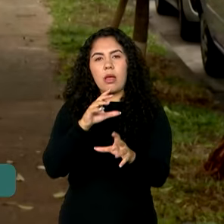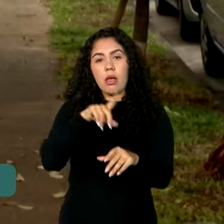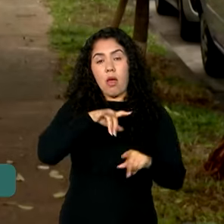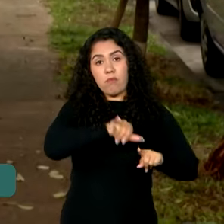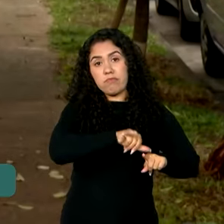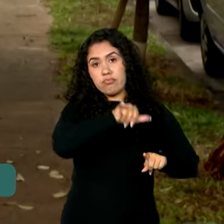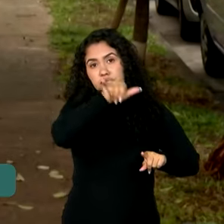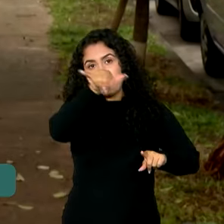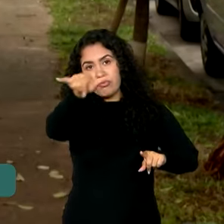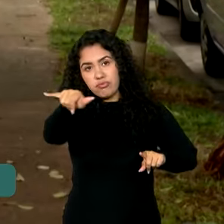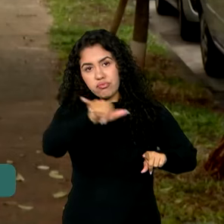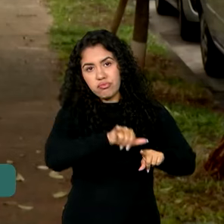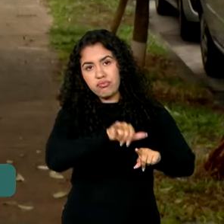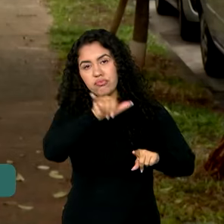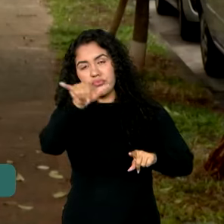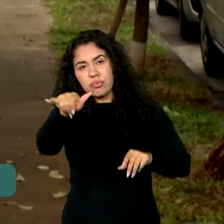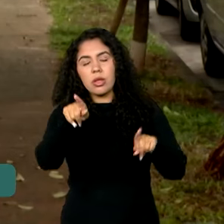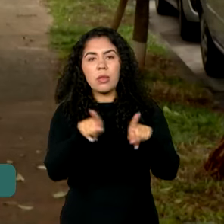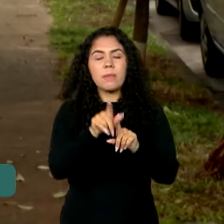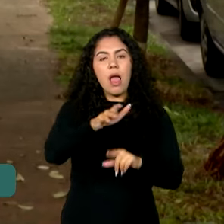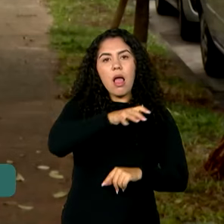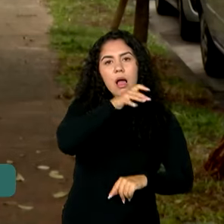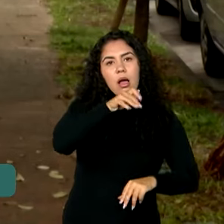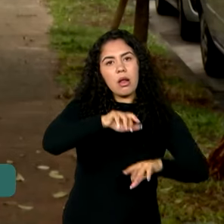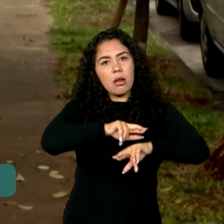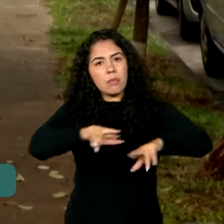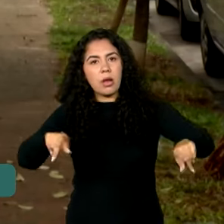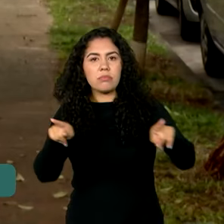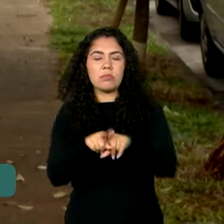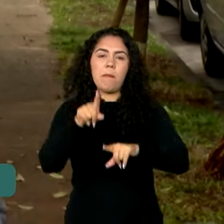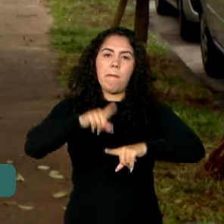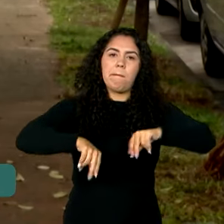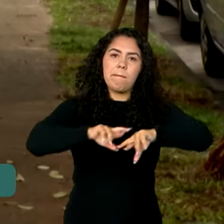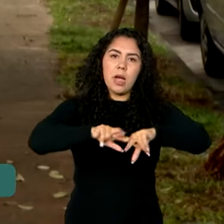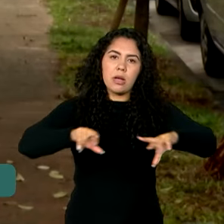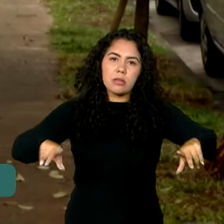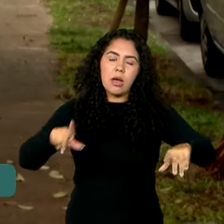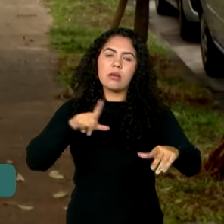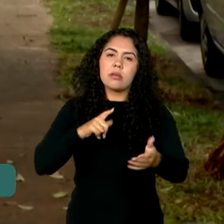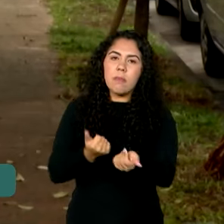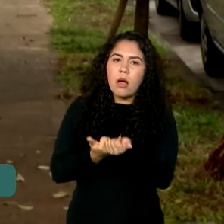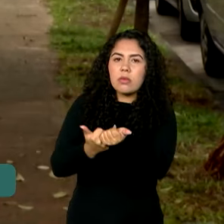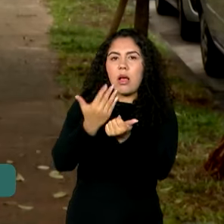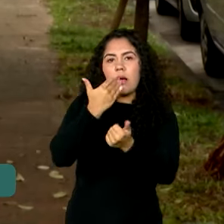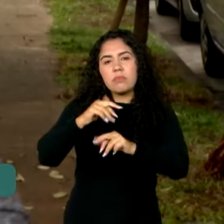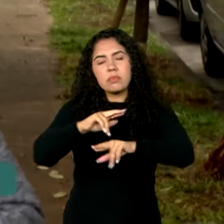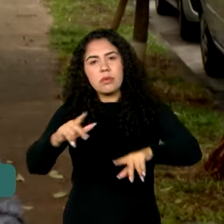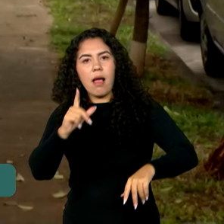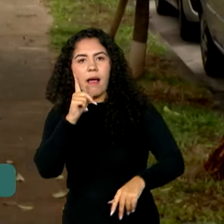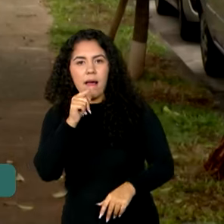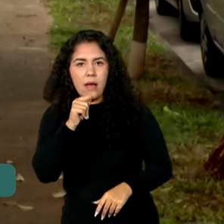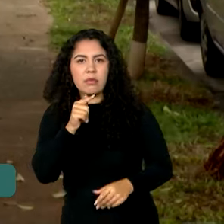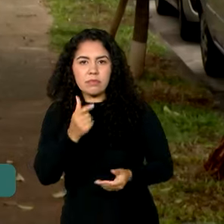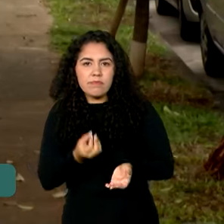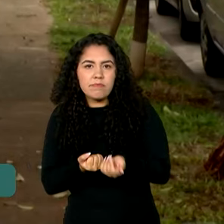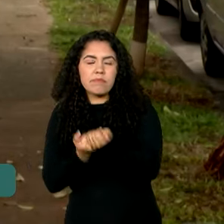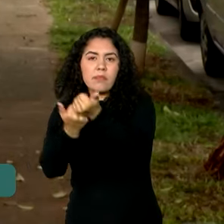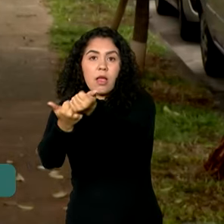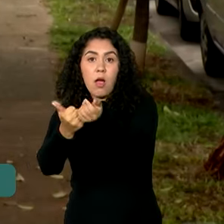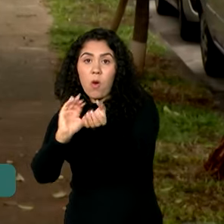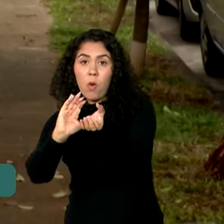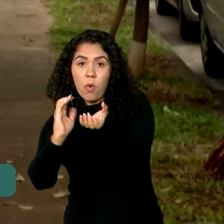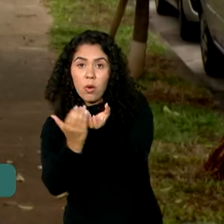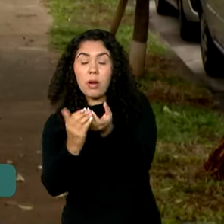aéreo logístico de pessoas, animais domésticos e materiais, e apoio humanitário na região conflagrada no Oriente Médio.